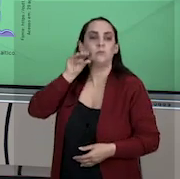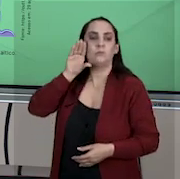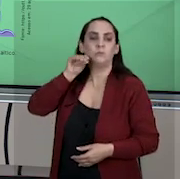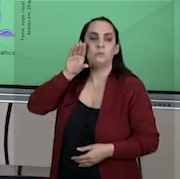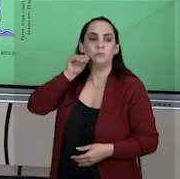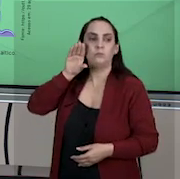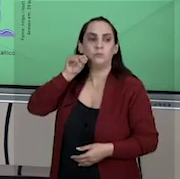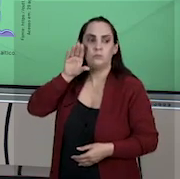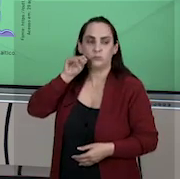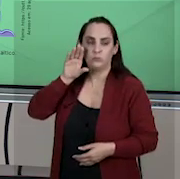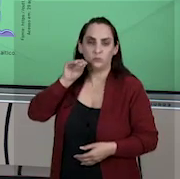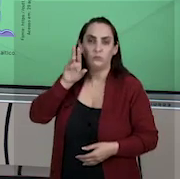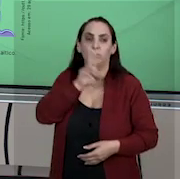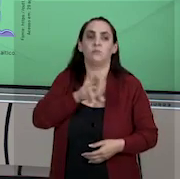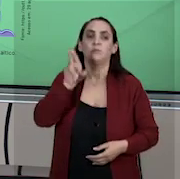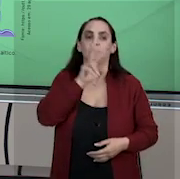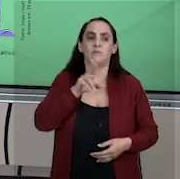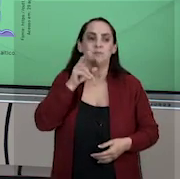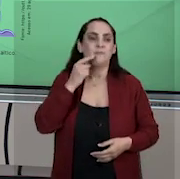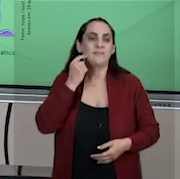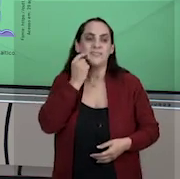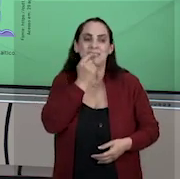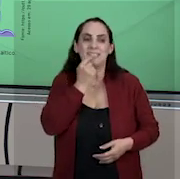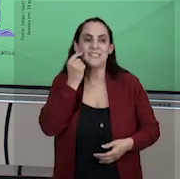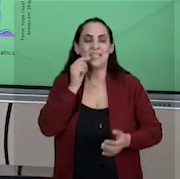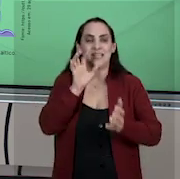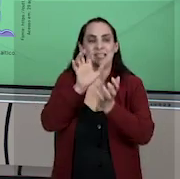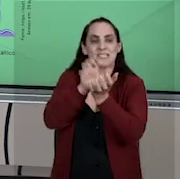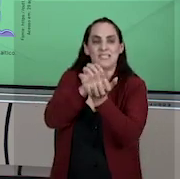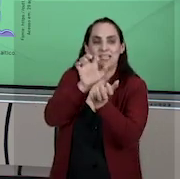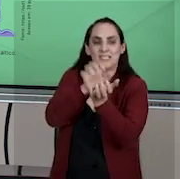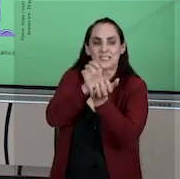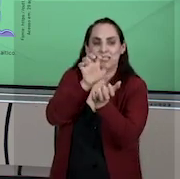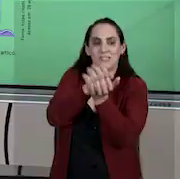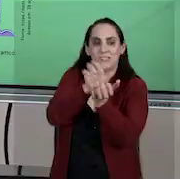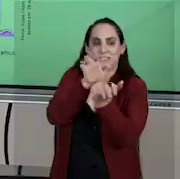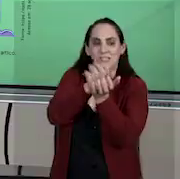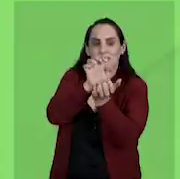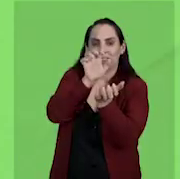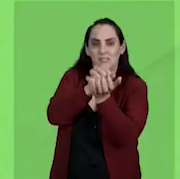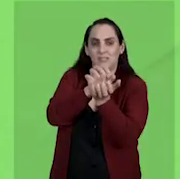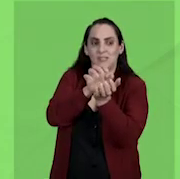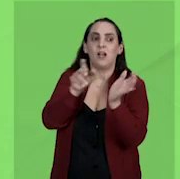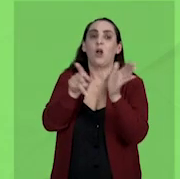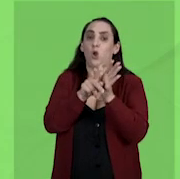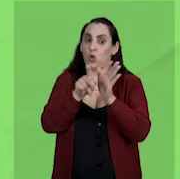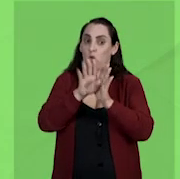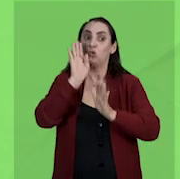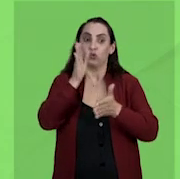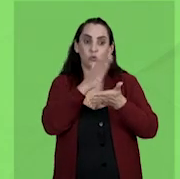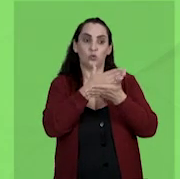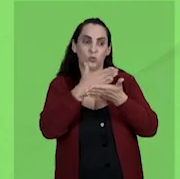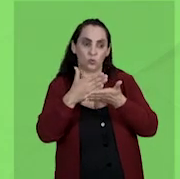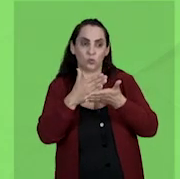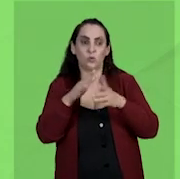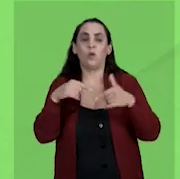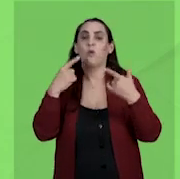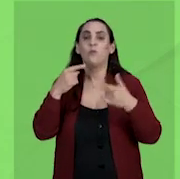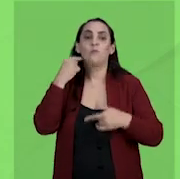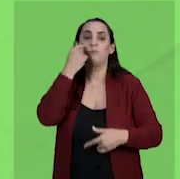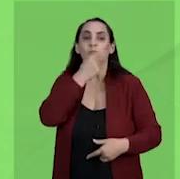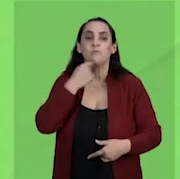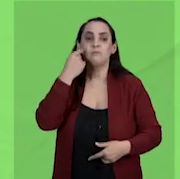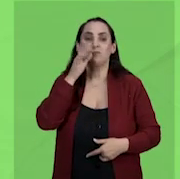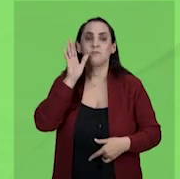quando você utiliza os seus dentes para triturar esses alimentos, o processo de digestão já começou. E aqui na boca já